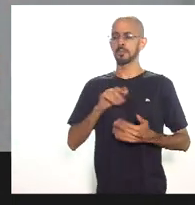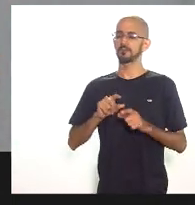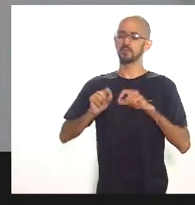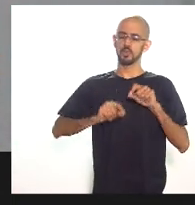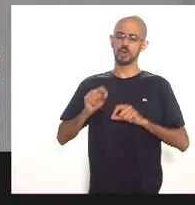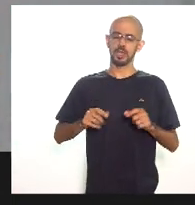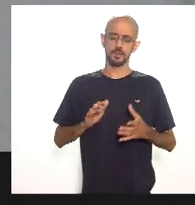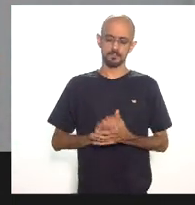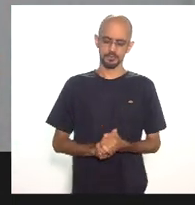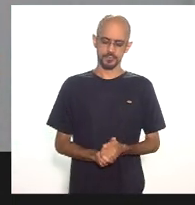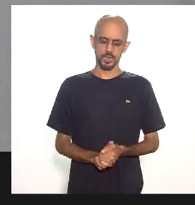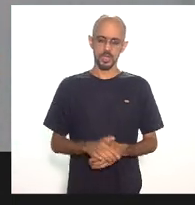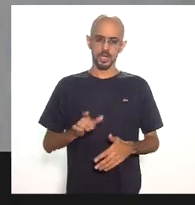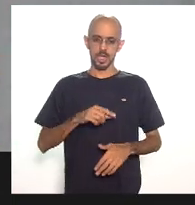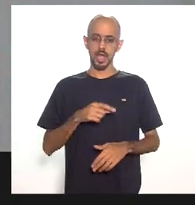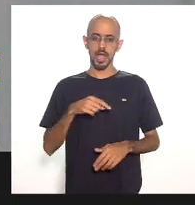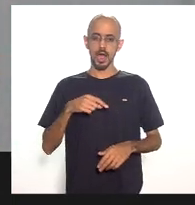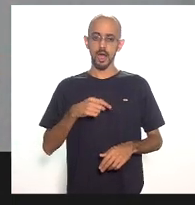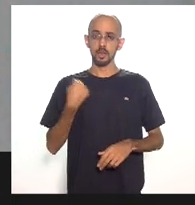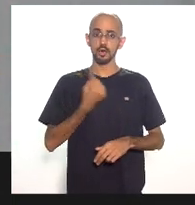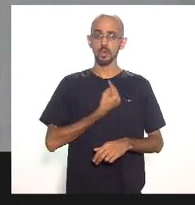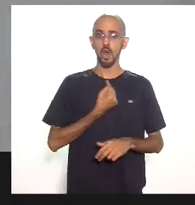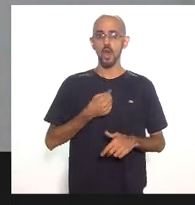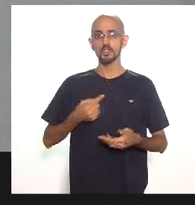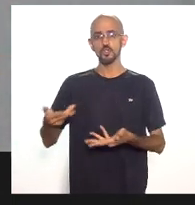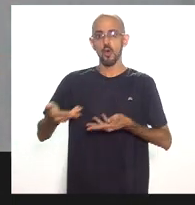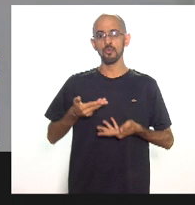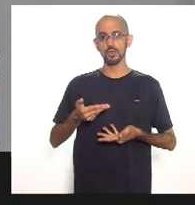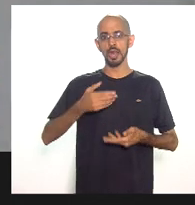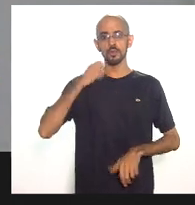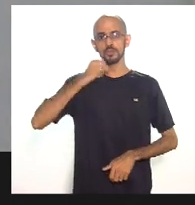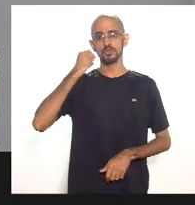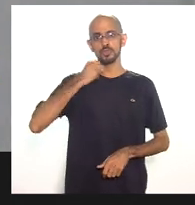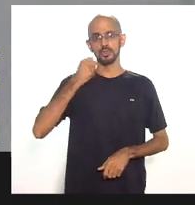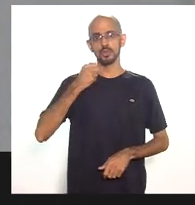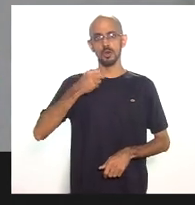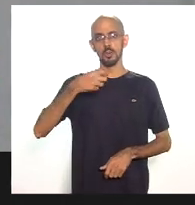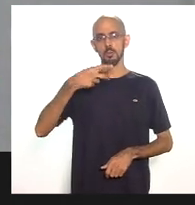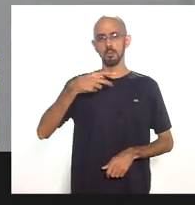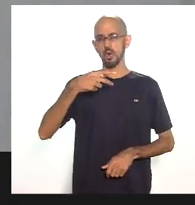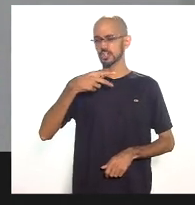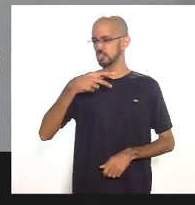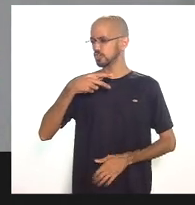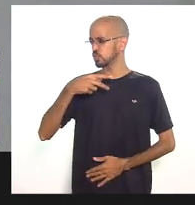na verdade, a gente mobilizar os senadores do Rio de Janeiro. Acho que é mais que o senador Portinho, entendeu?